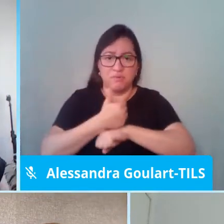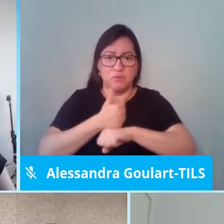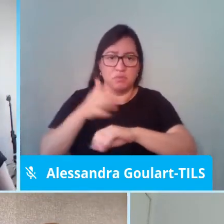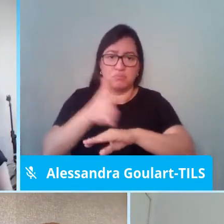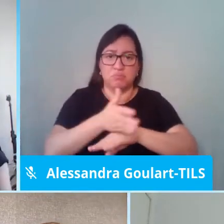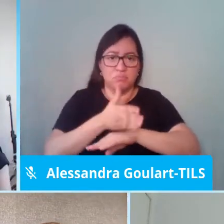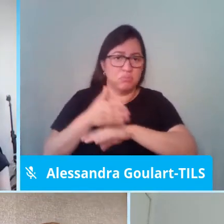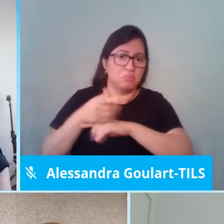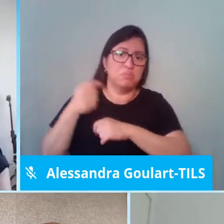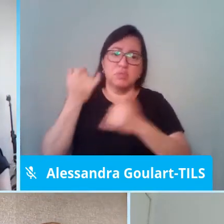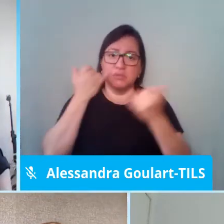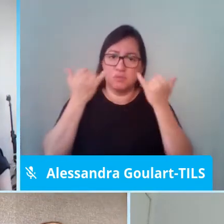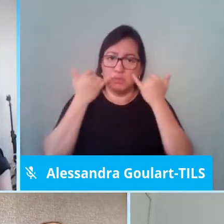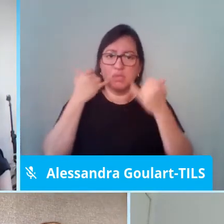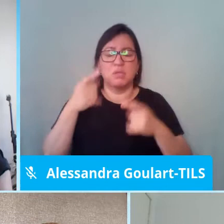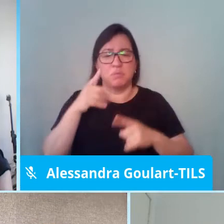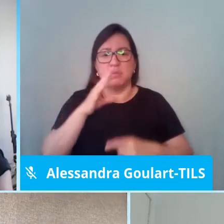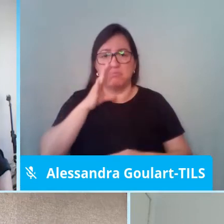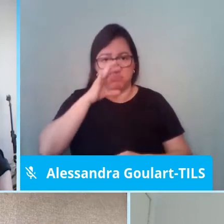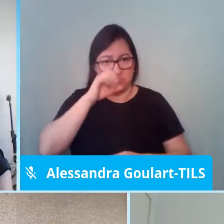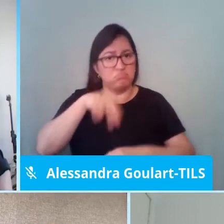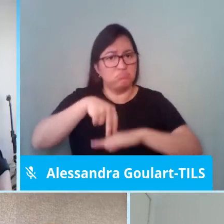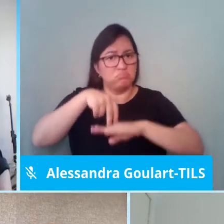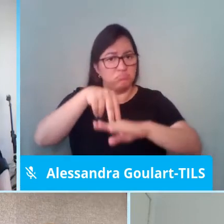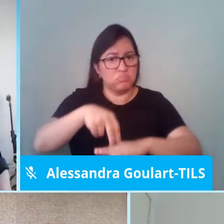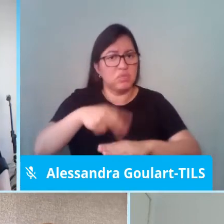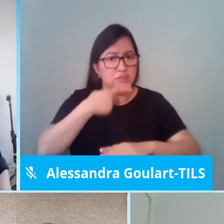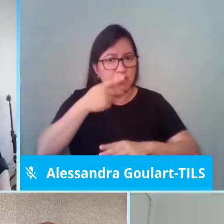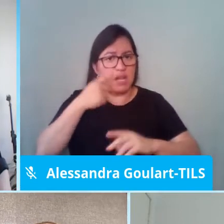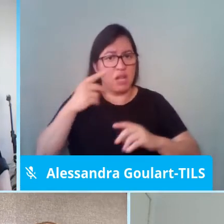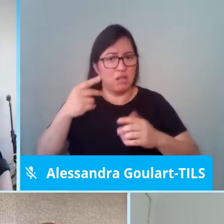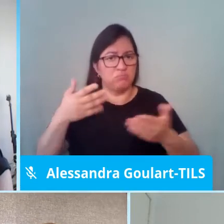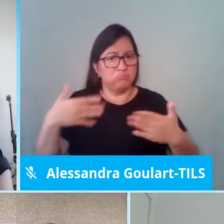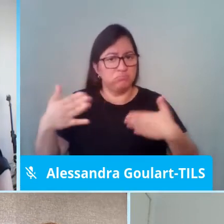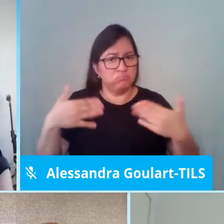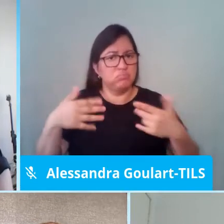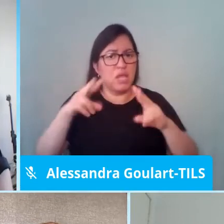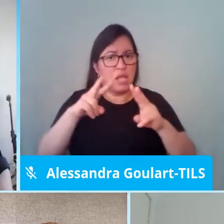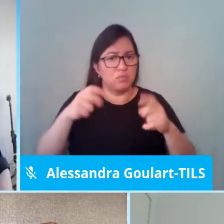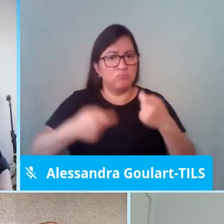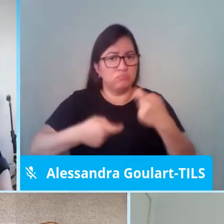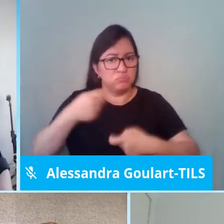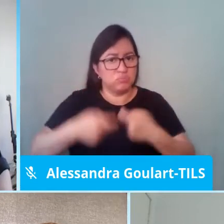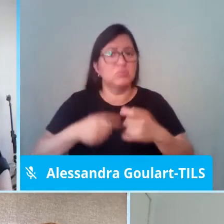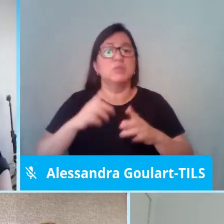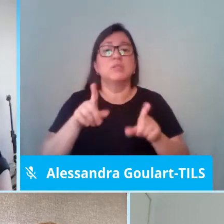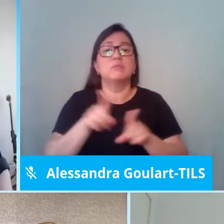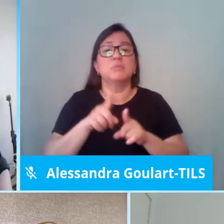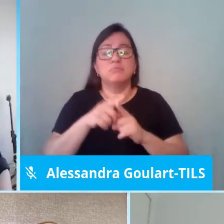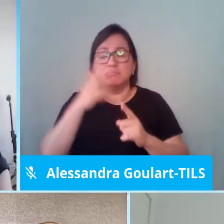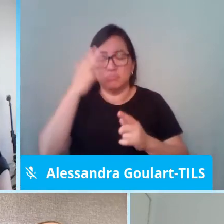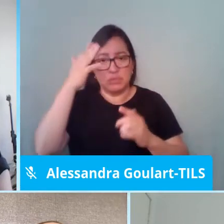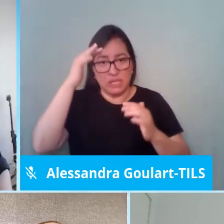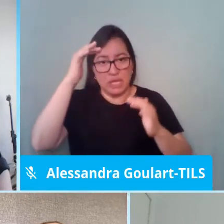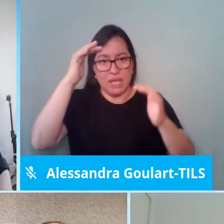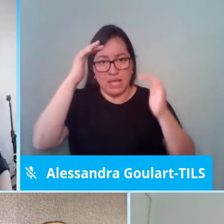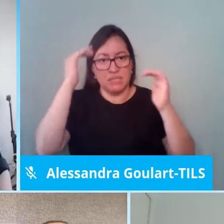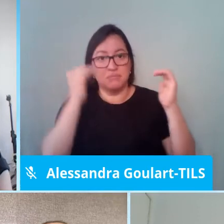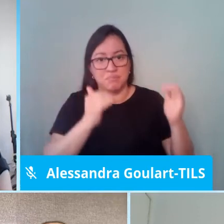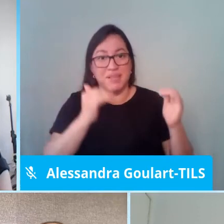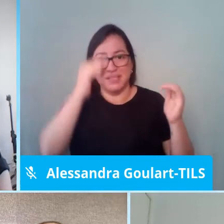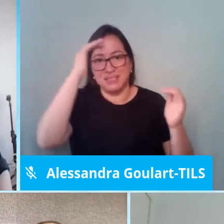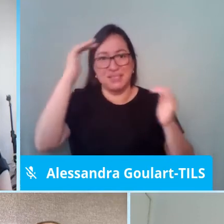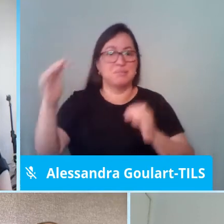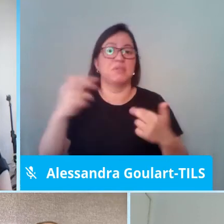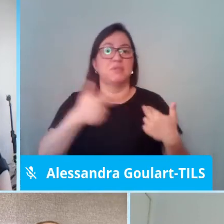ninguém, precisa ter uma postura ética para adquirir a confiança dessa comunidade, né? Saber que o que lhe é revelado